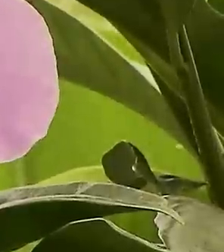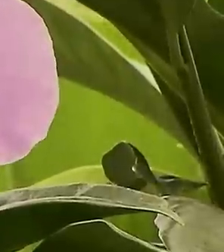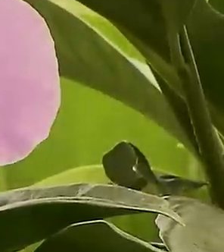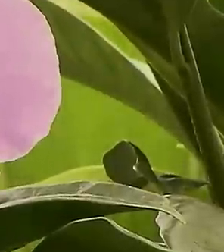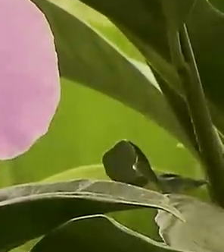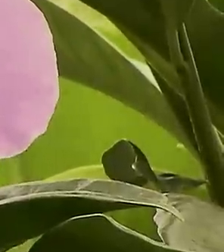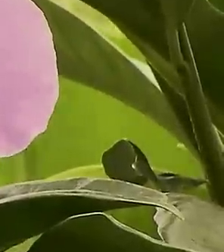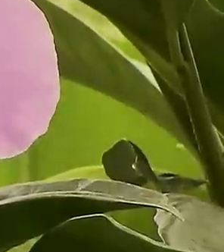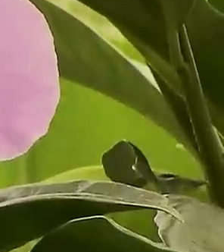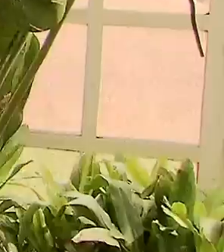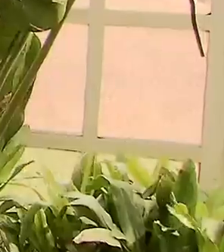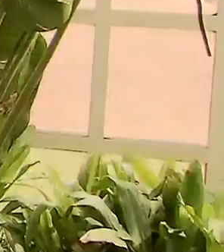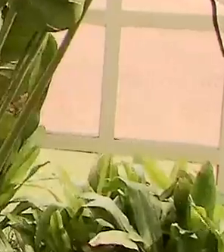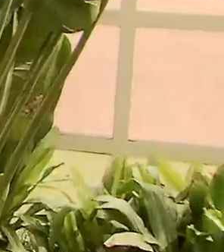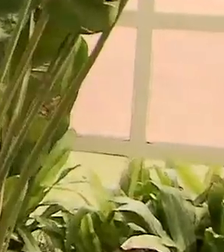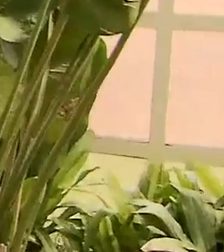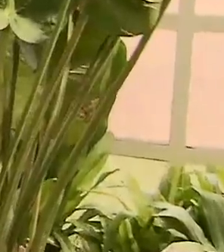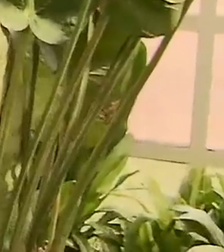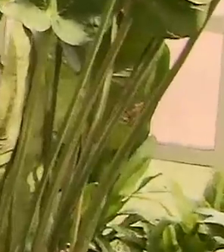Legenda Zanotto